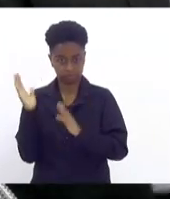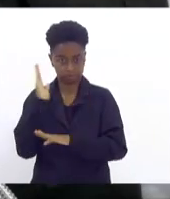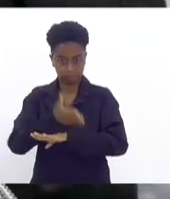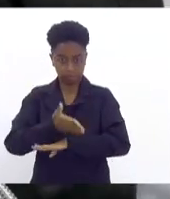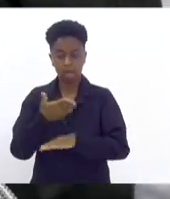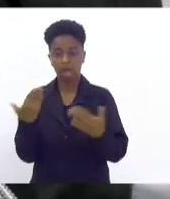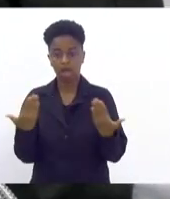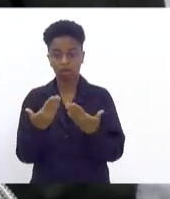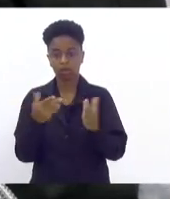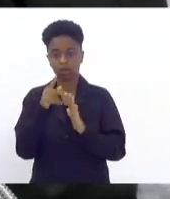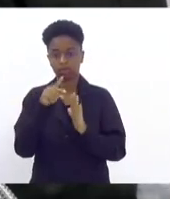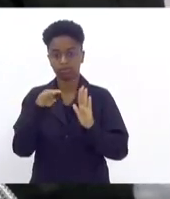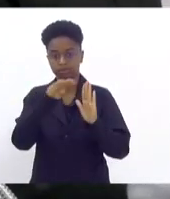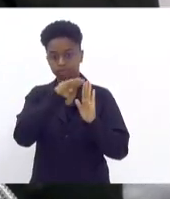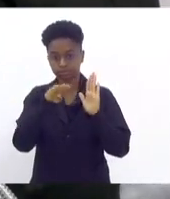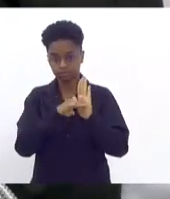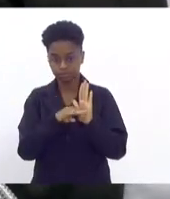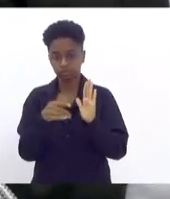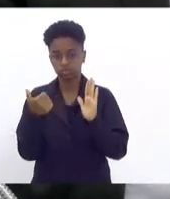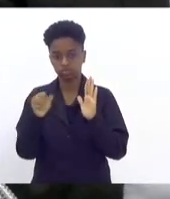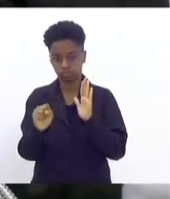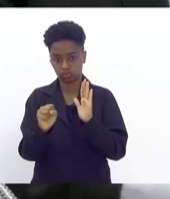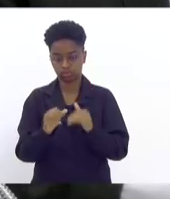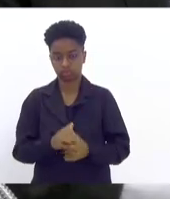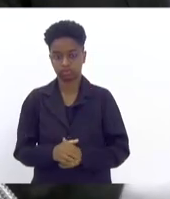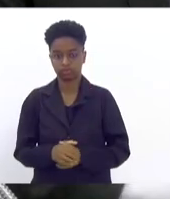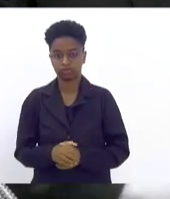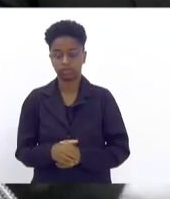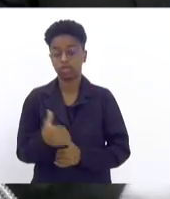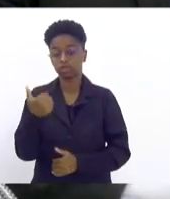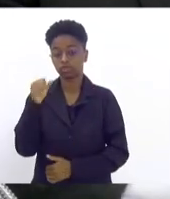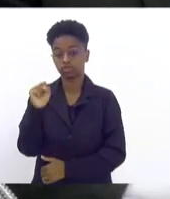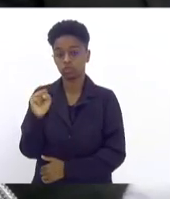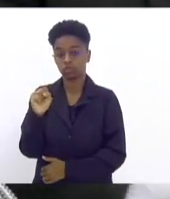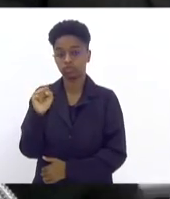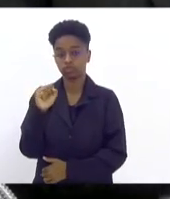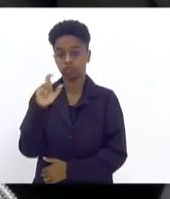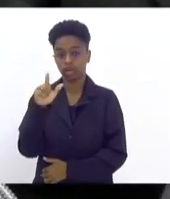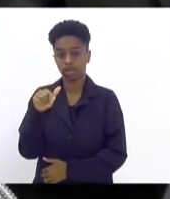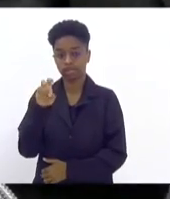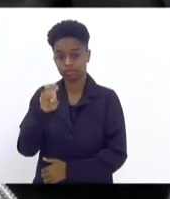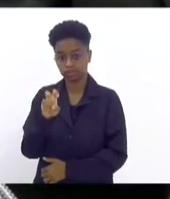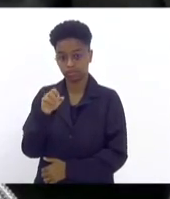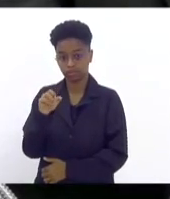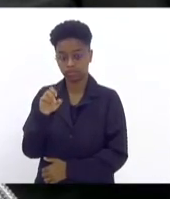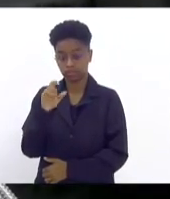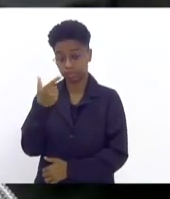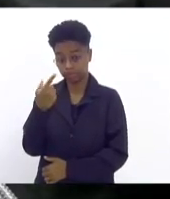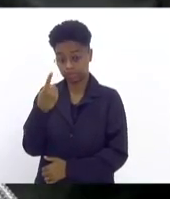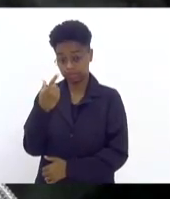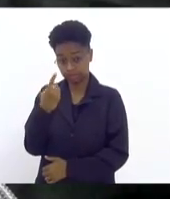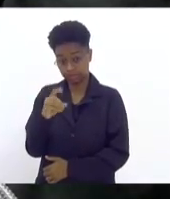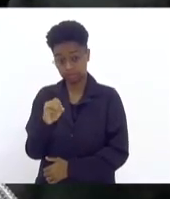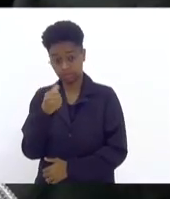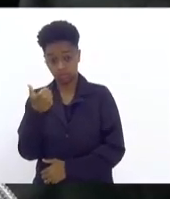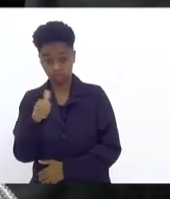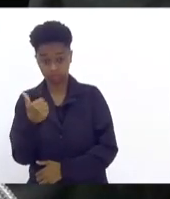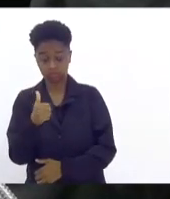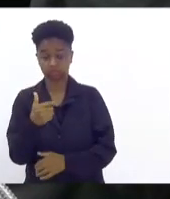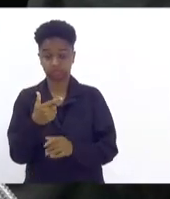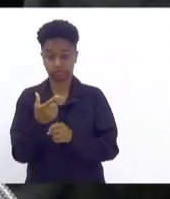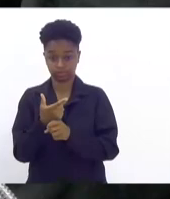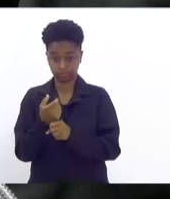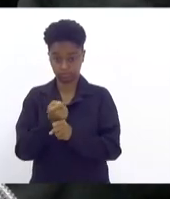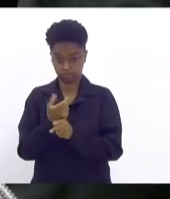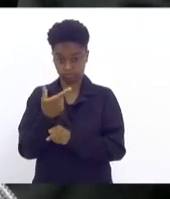Passamos ao projeto 18 da pauta. 18 é o 111 de 2023, de autoria do deputado Rodrigo Amorim, que dispõe sobre o